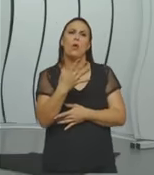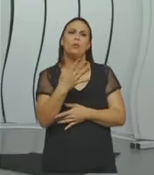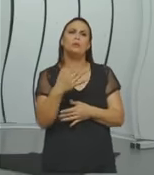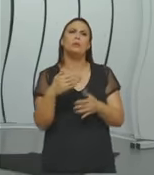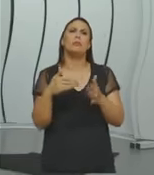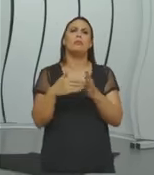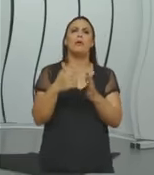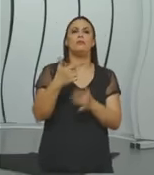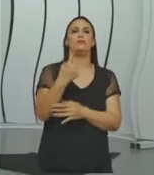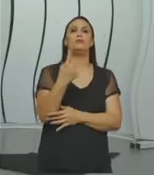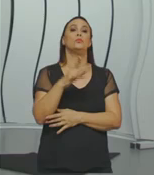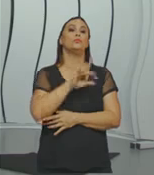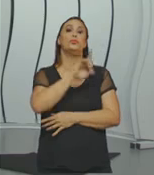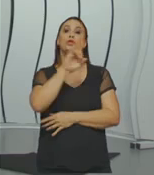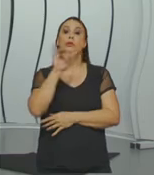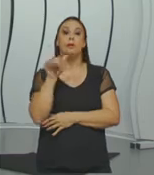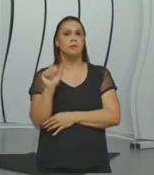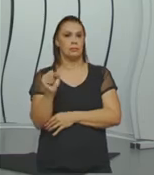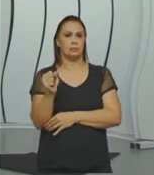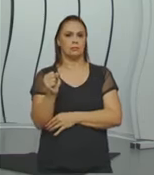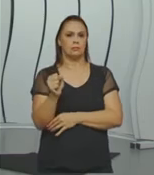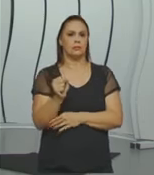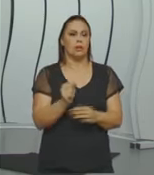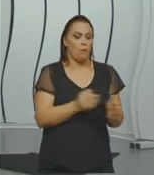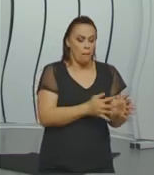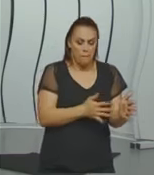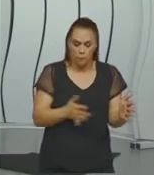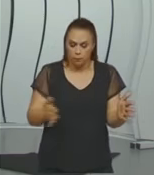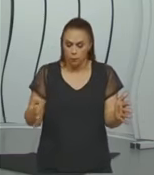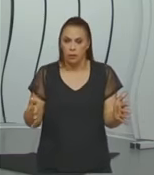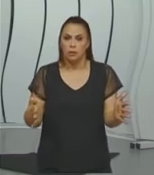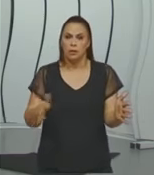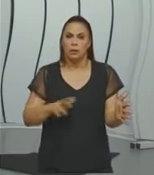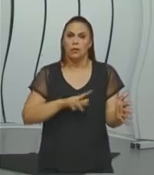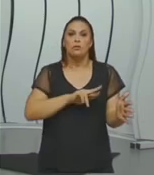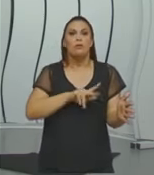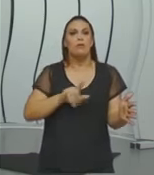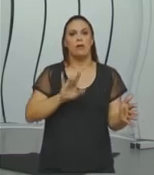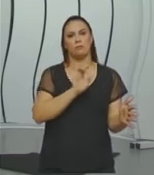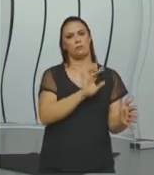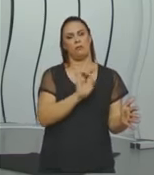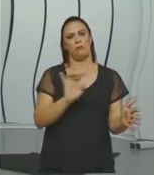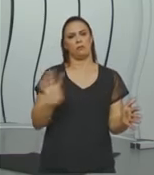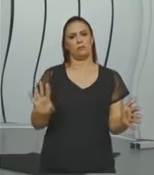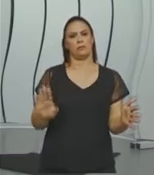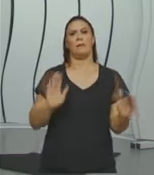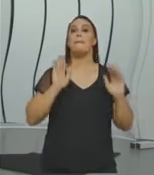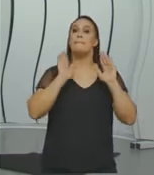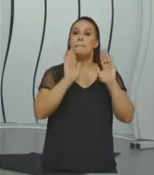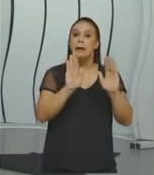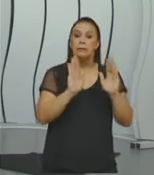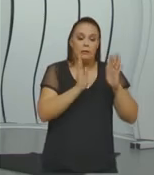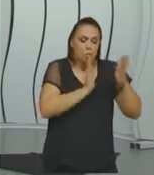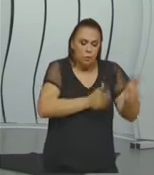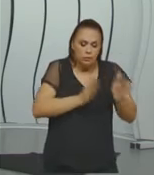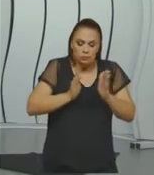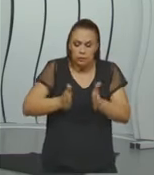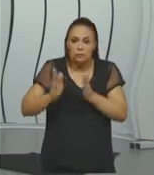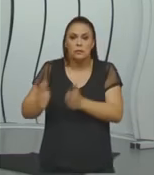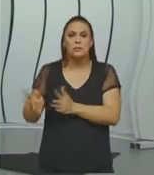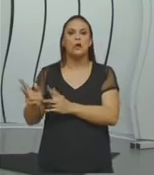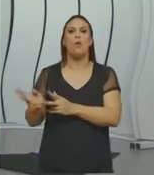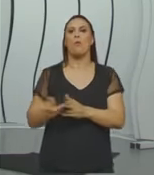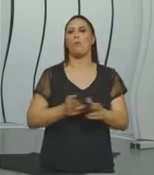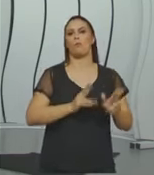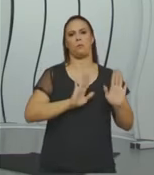o desenvolvimento embrionário. Mas são essas 3 fases: segmentação, gastrulação e organogênese.